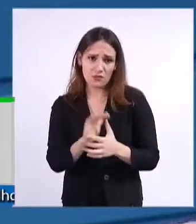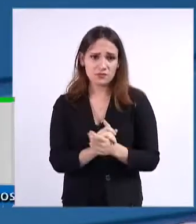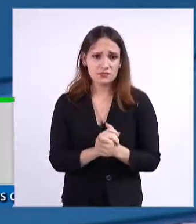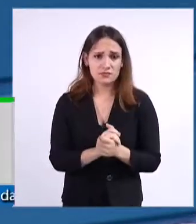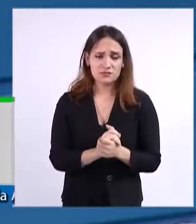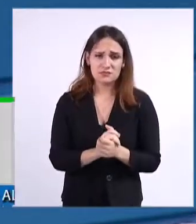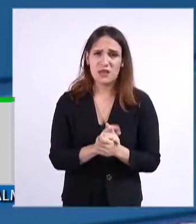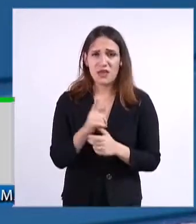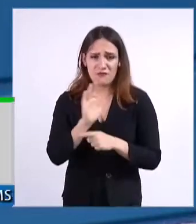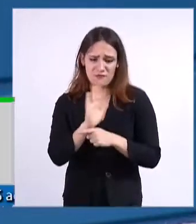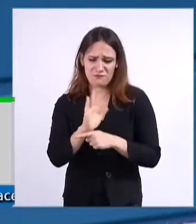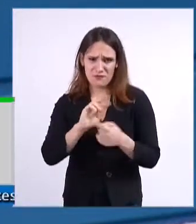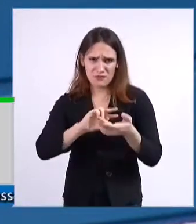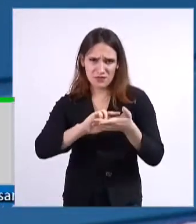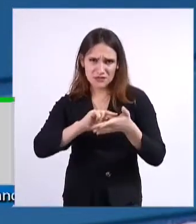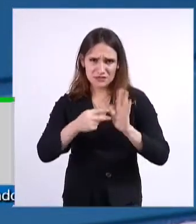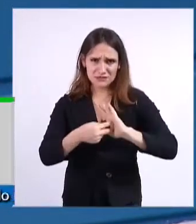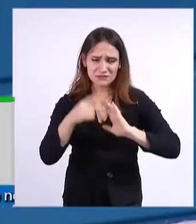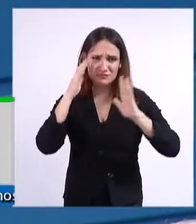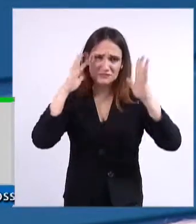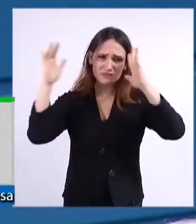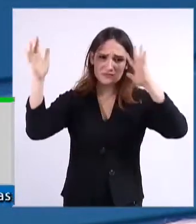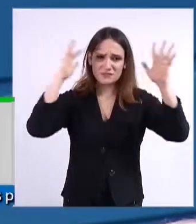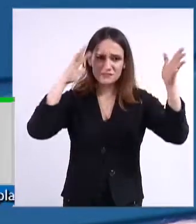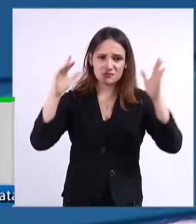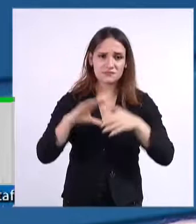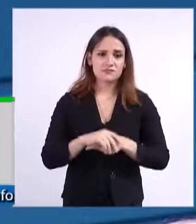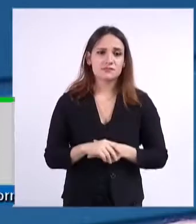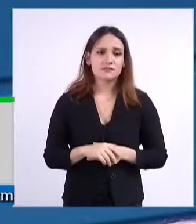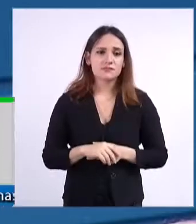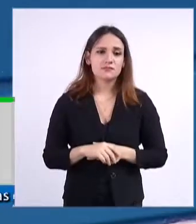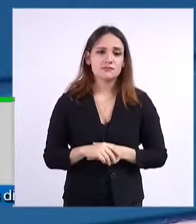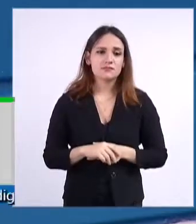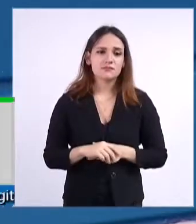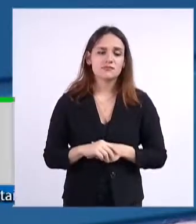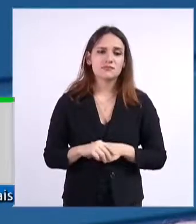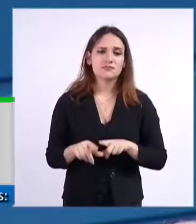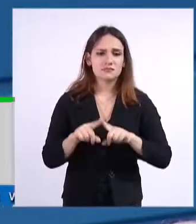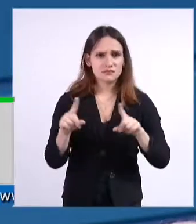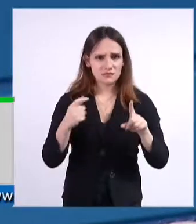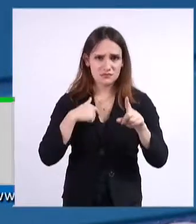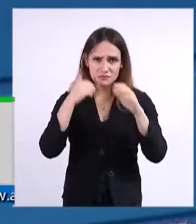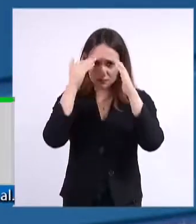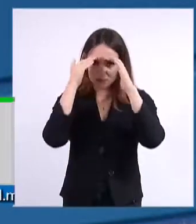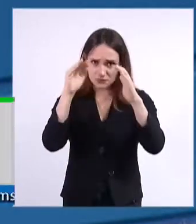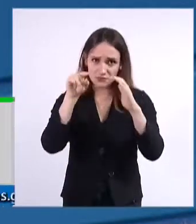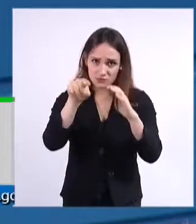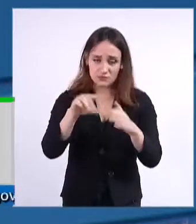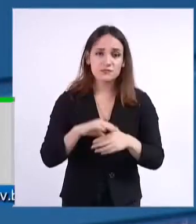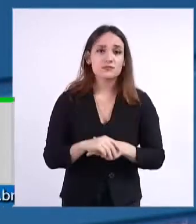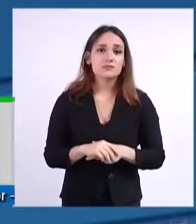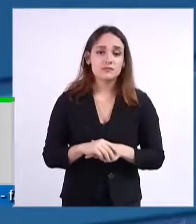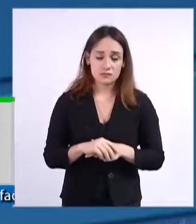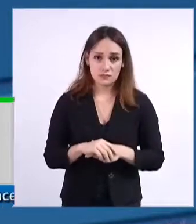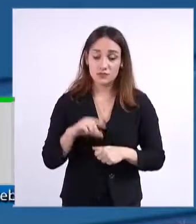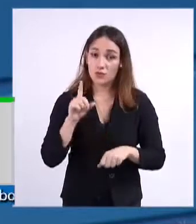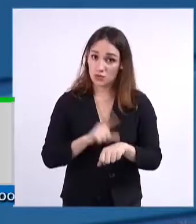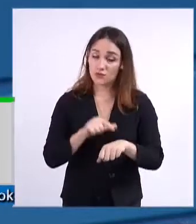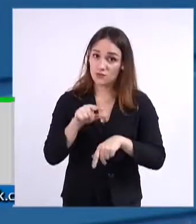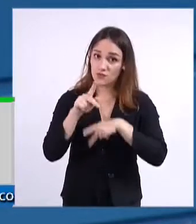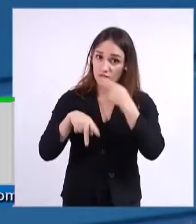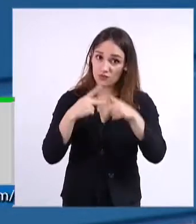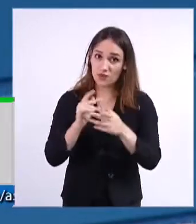de fantasia, bom filme desse outro aí que eu falei. Mas eu respeito Vossa Excelência. Vossa Excelência, quando